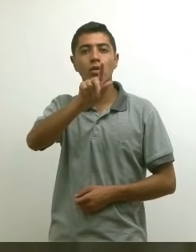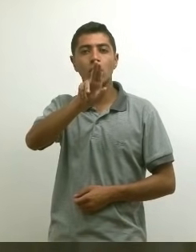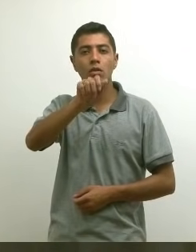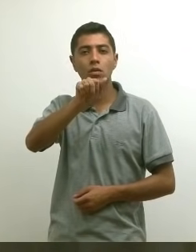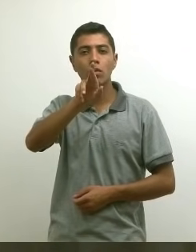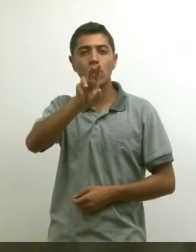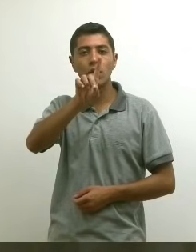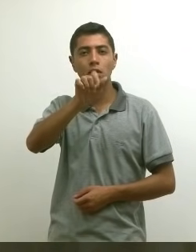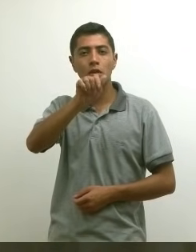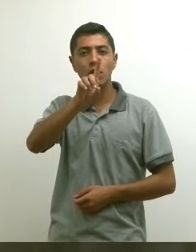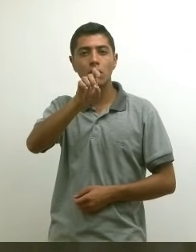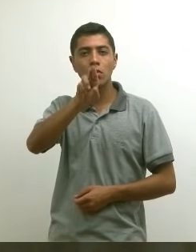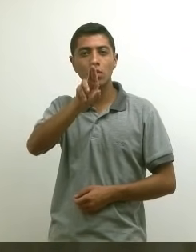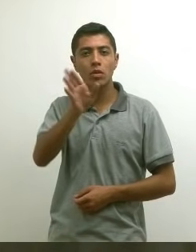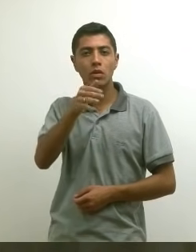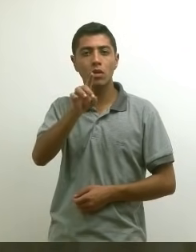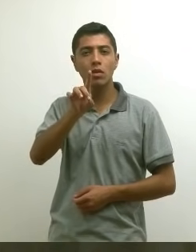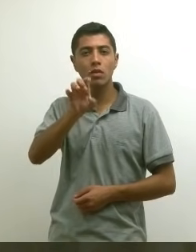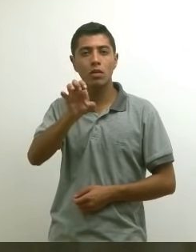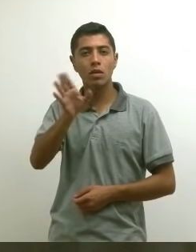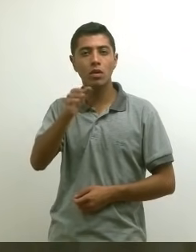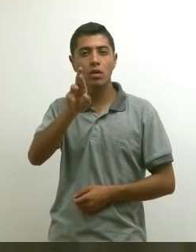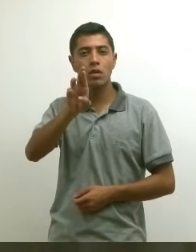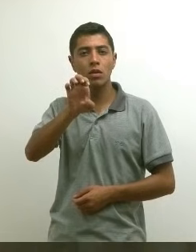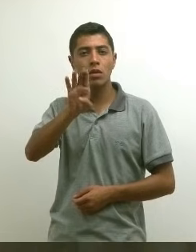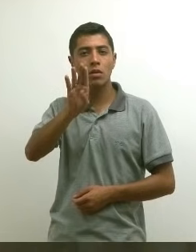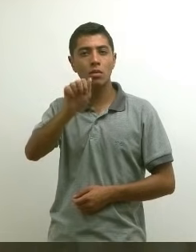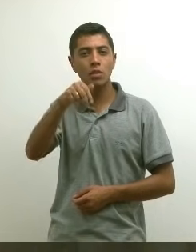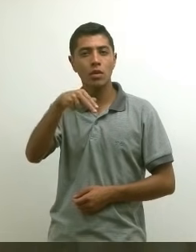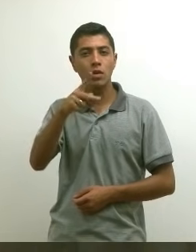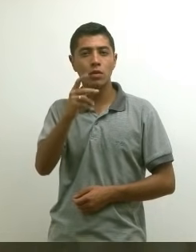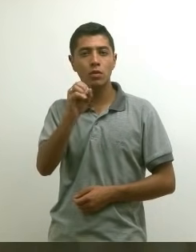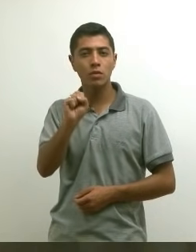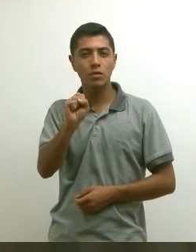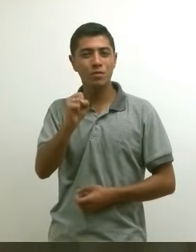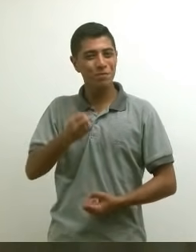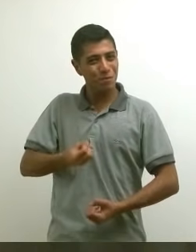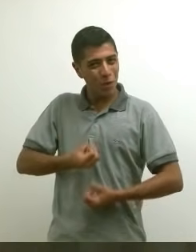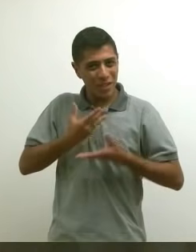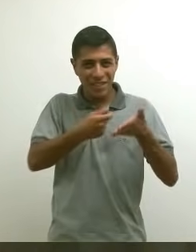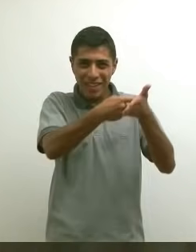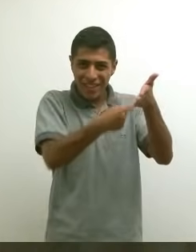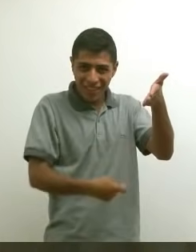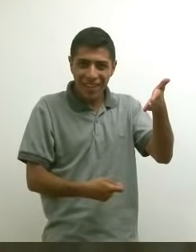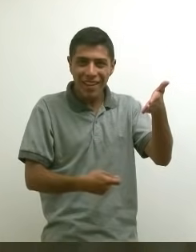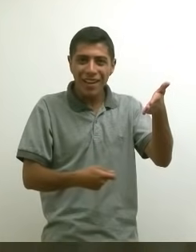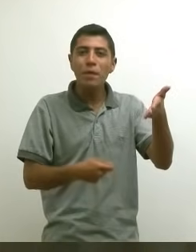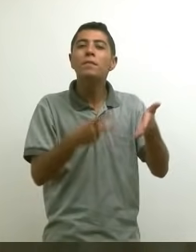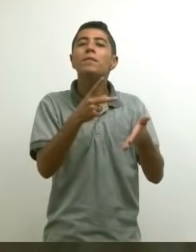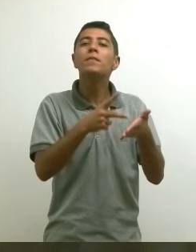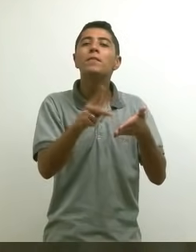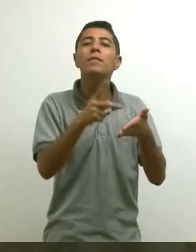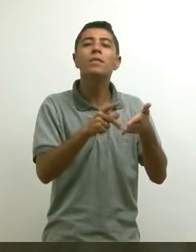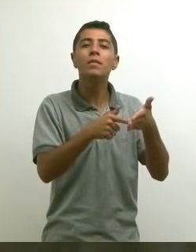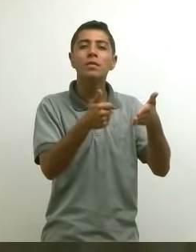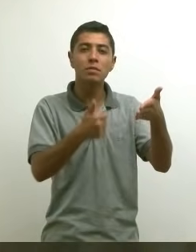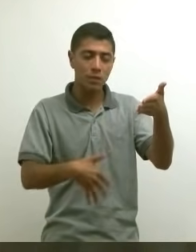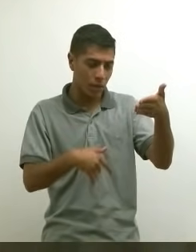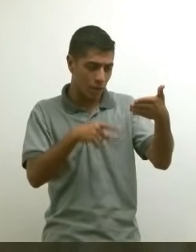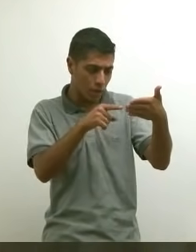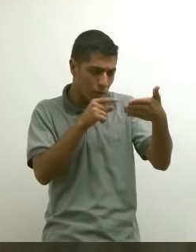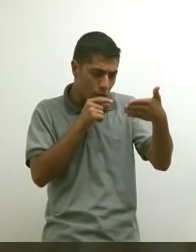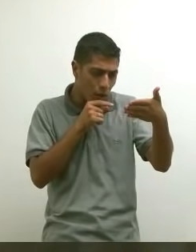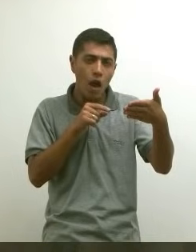e ele fala que ele ama a natureza da poesia porque ele não sabe o que é amar